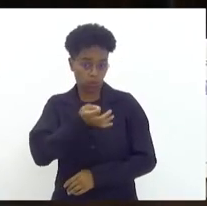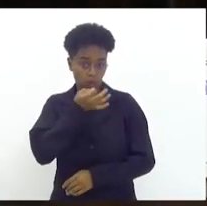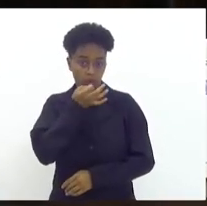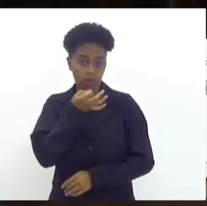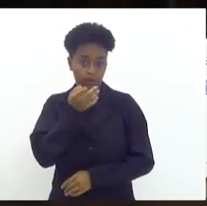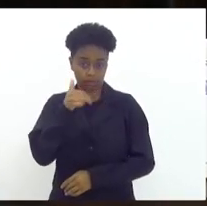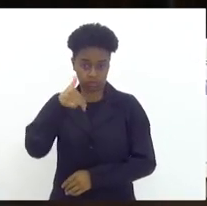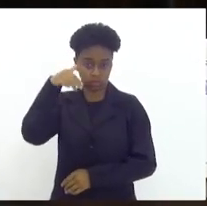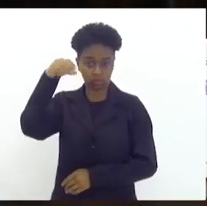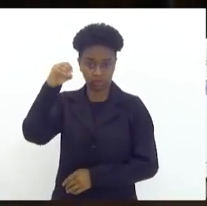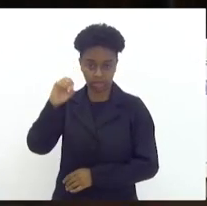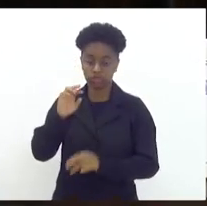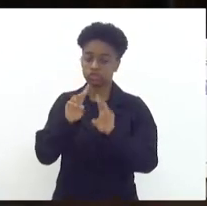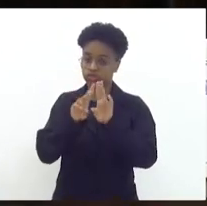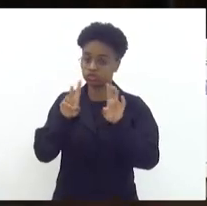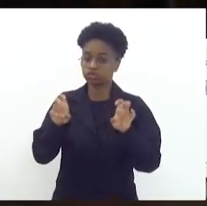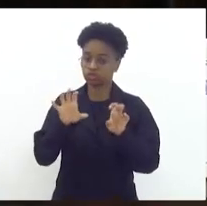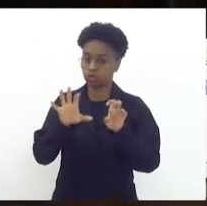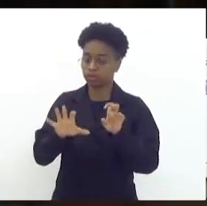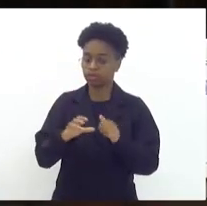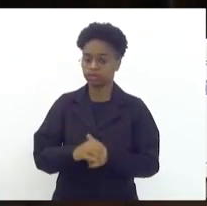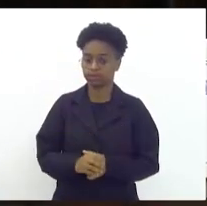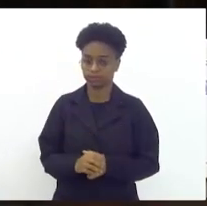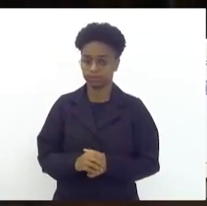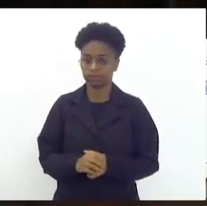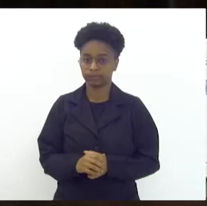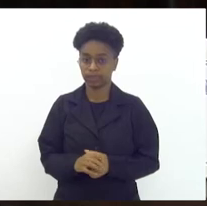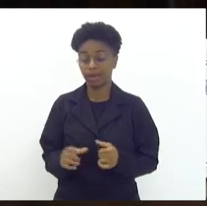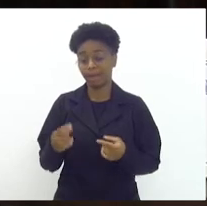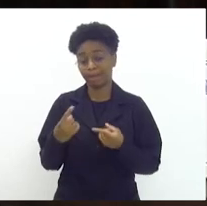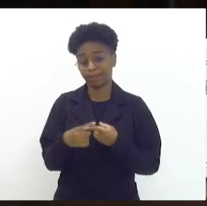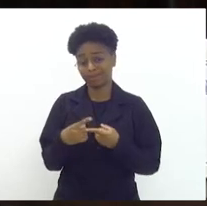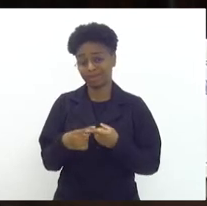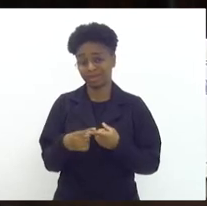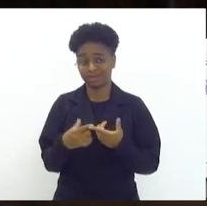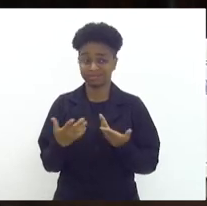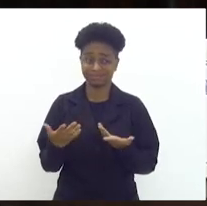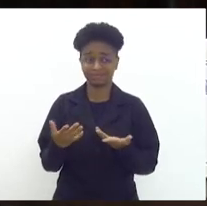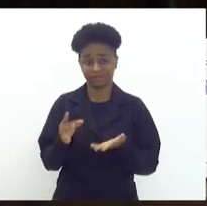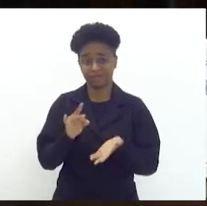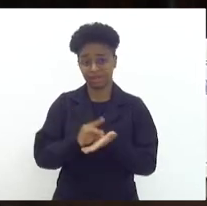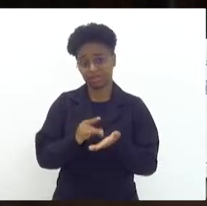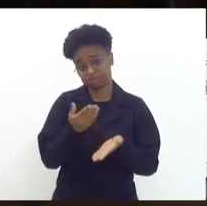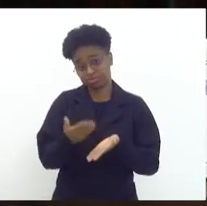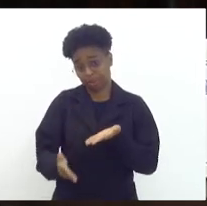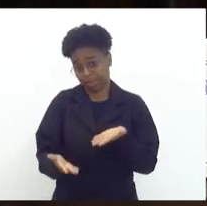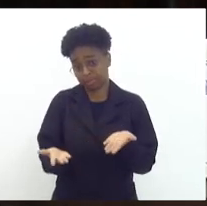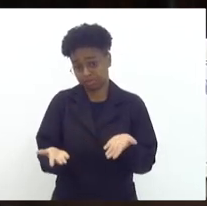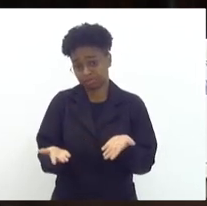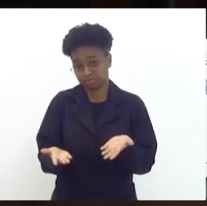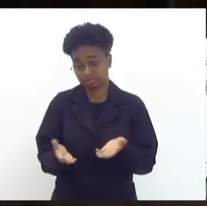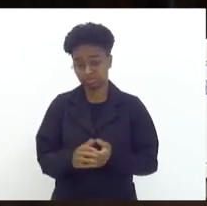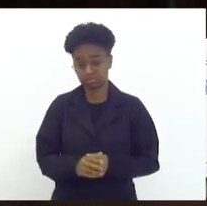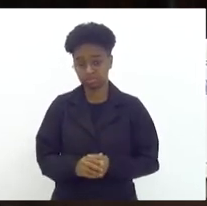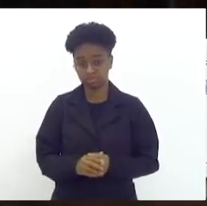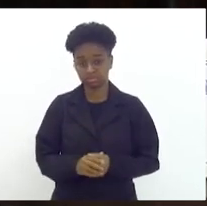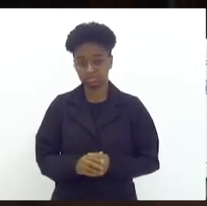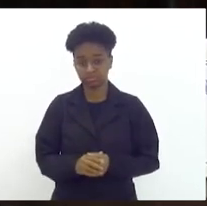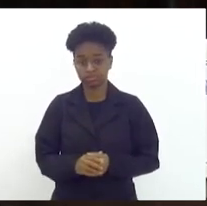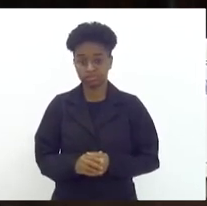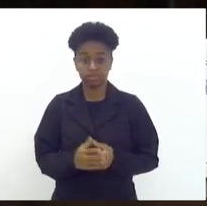nordeste sobre essa questão porque eles acabam de alguma forma perdendo um pouco né E aí